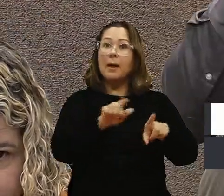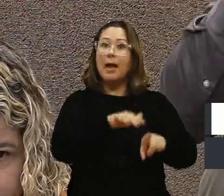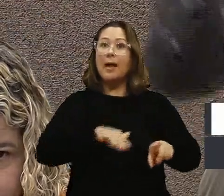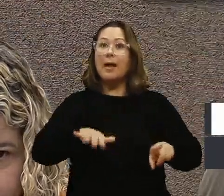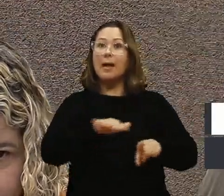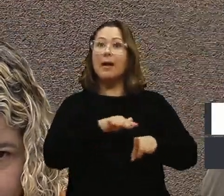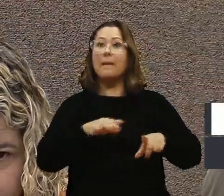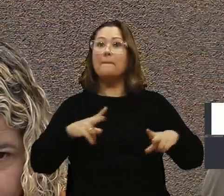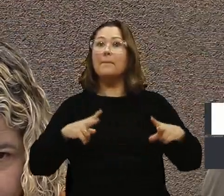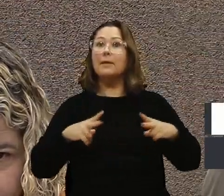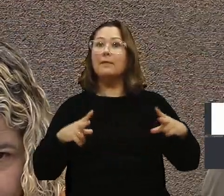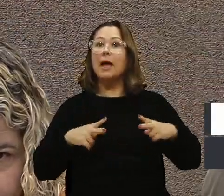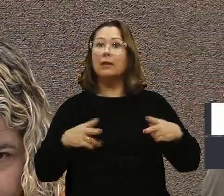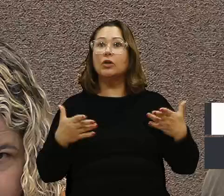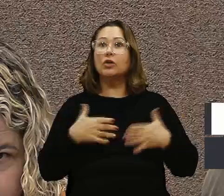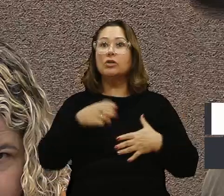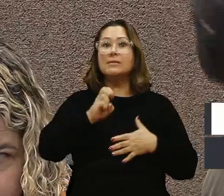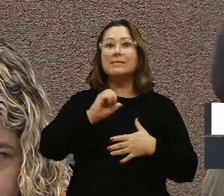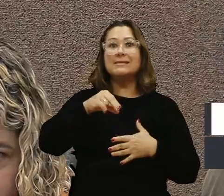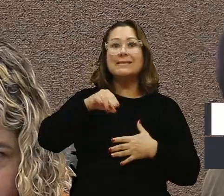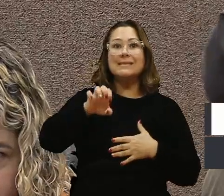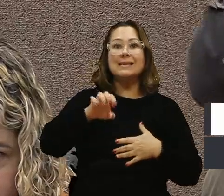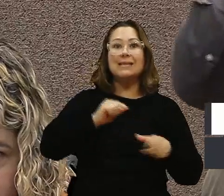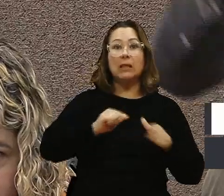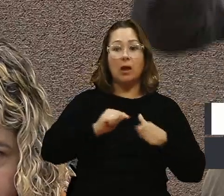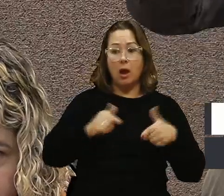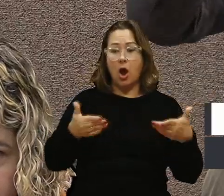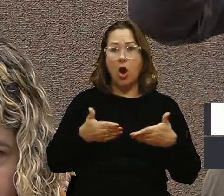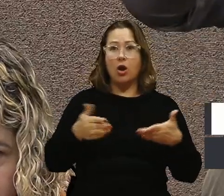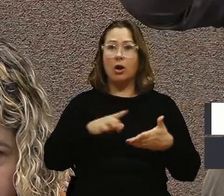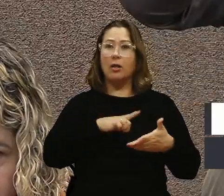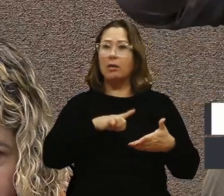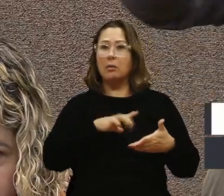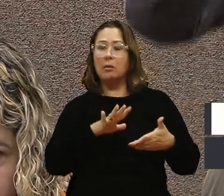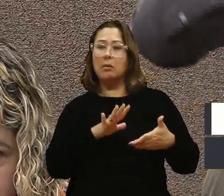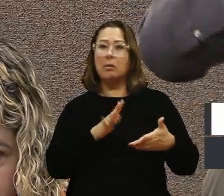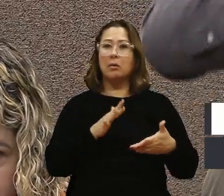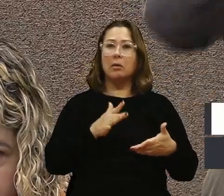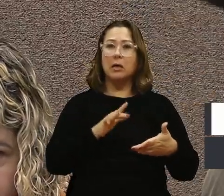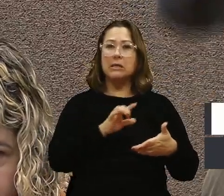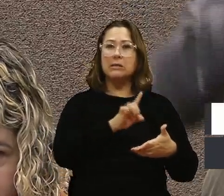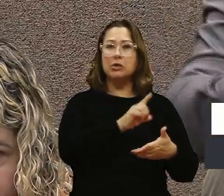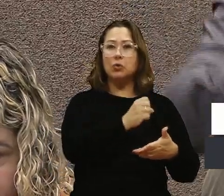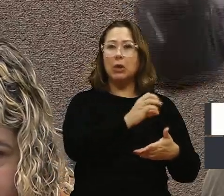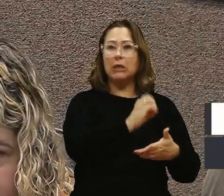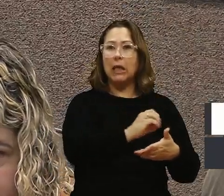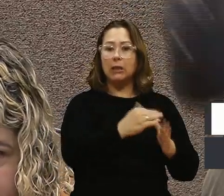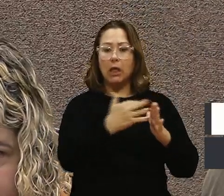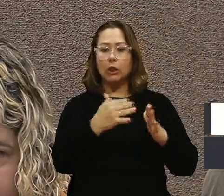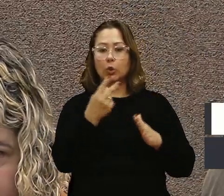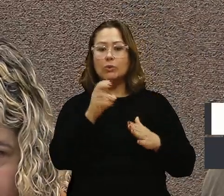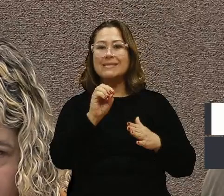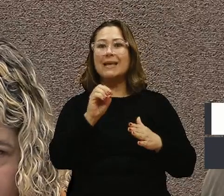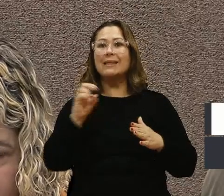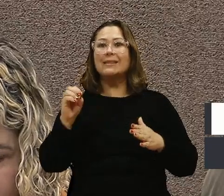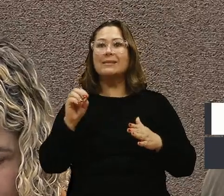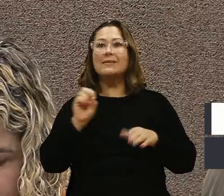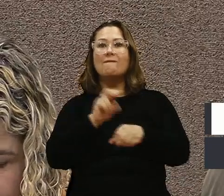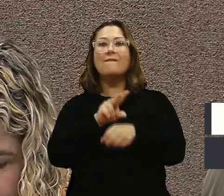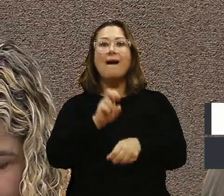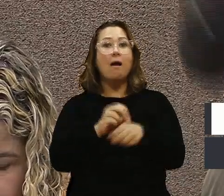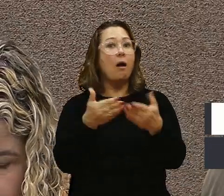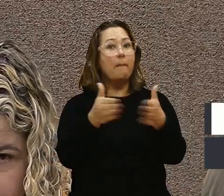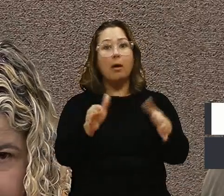né? O Cine hoje, se eu não me engano, hoje deve ter de 180 a 200 vagas em aberto,